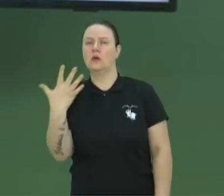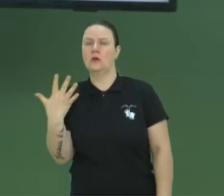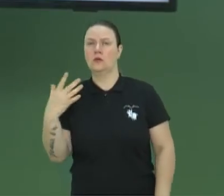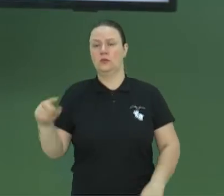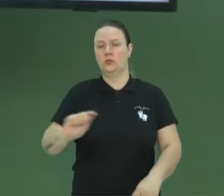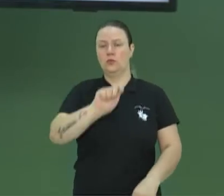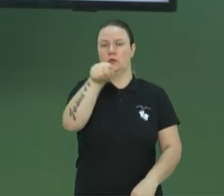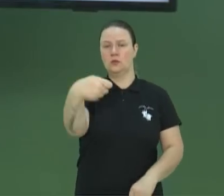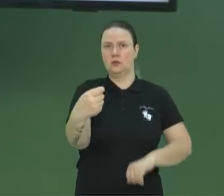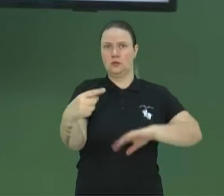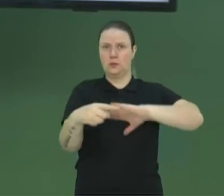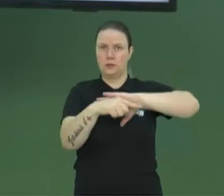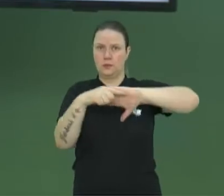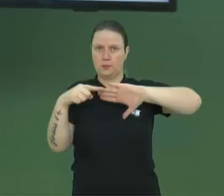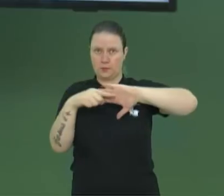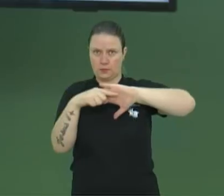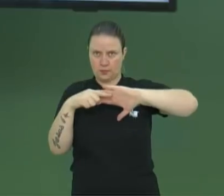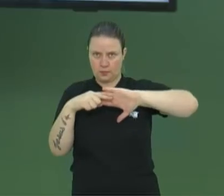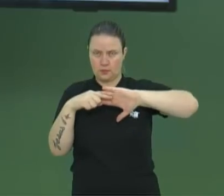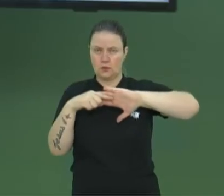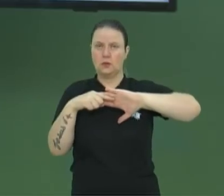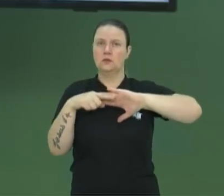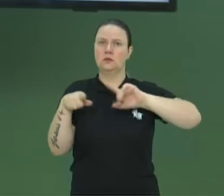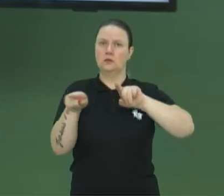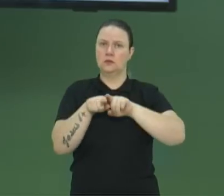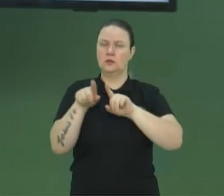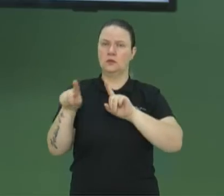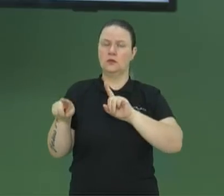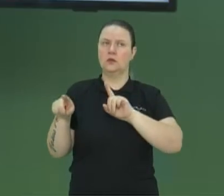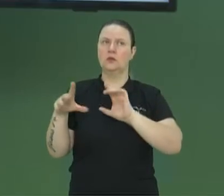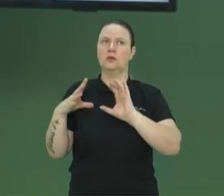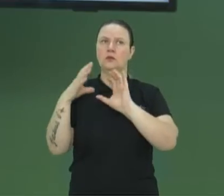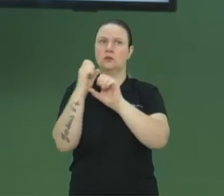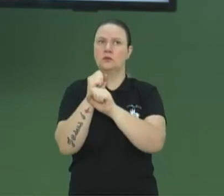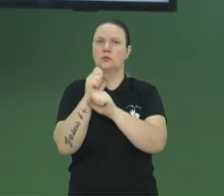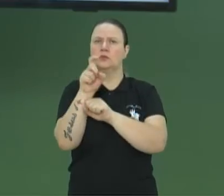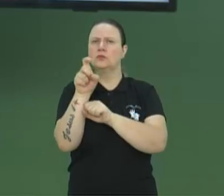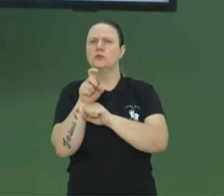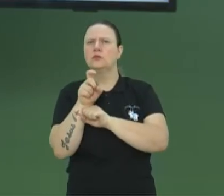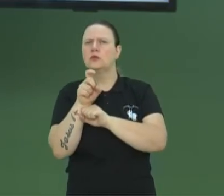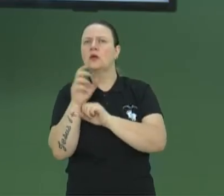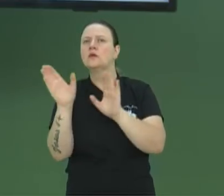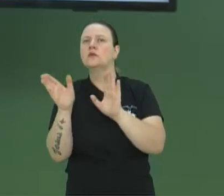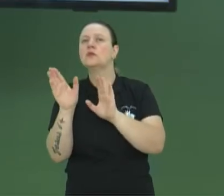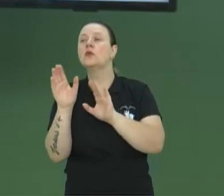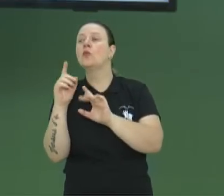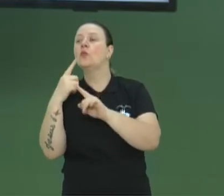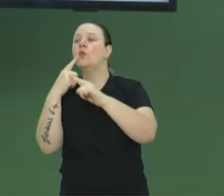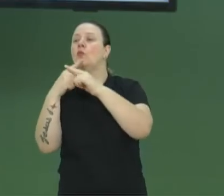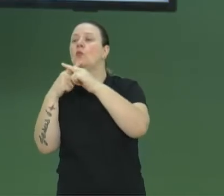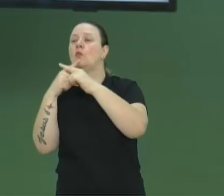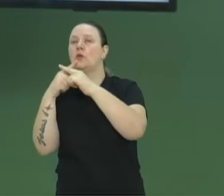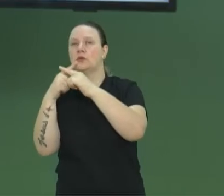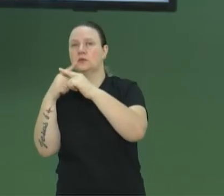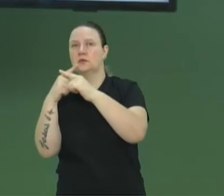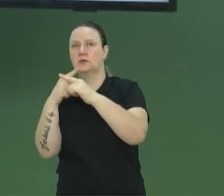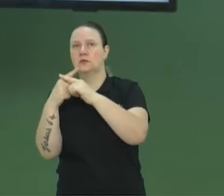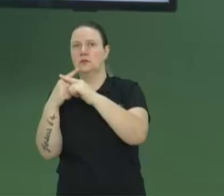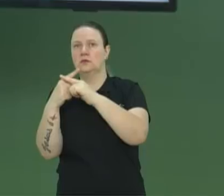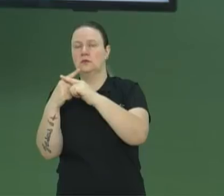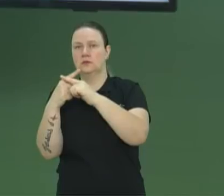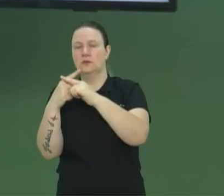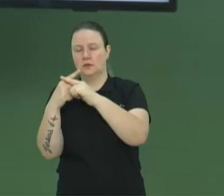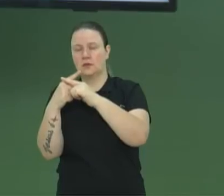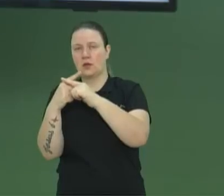frente, né? Então o mesmo valor somado aqui de x, ele tem que dar a multiplicação, que é o produto, que tem que dar o valor de c, que é